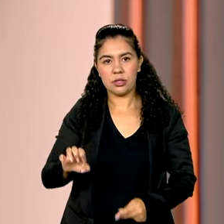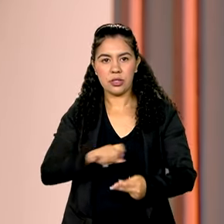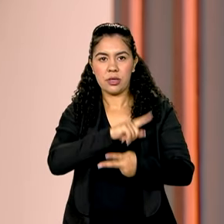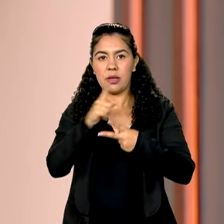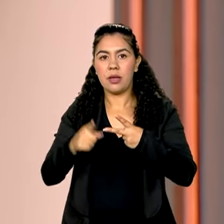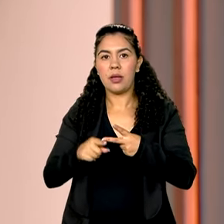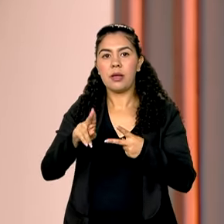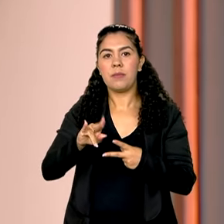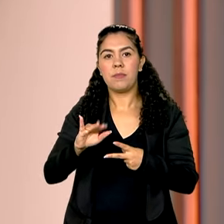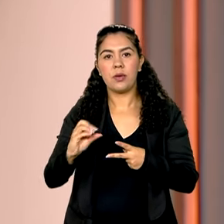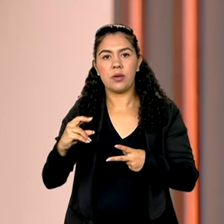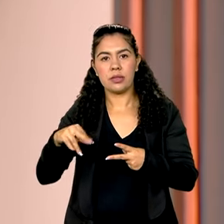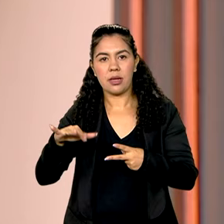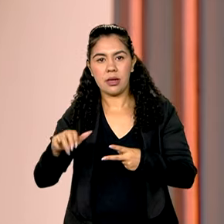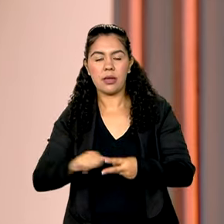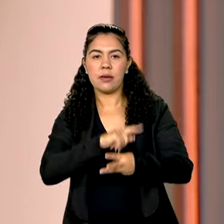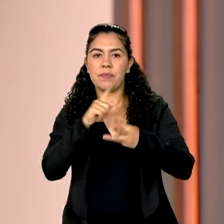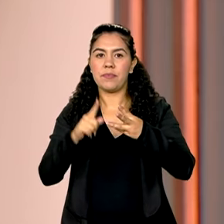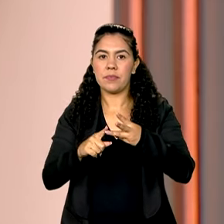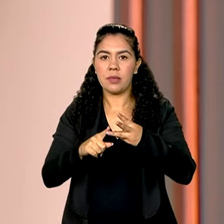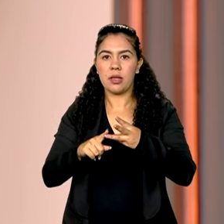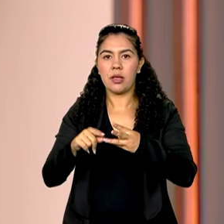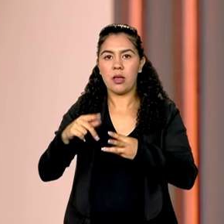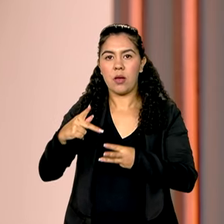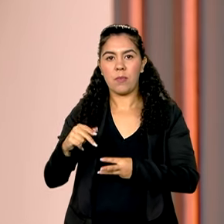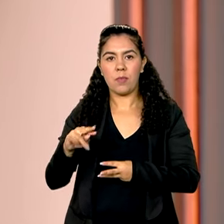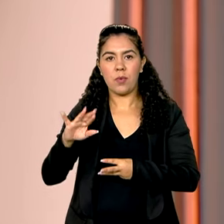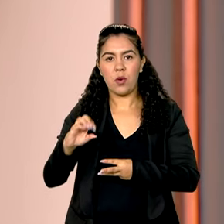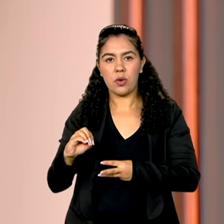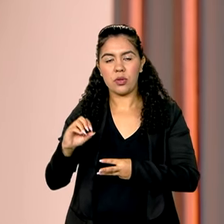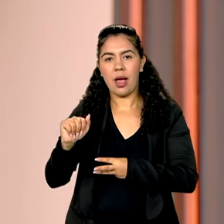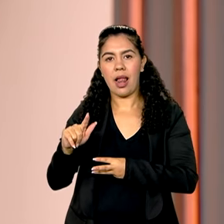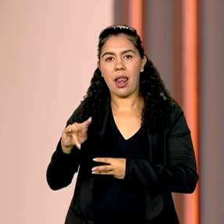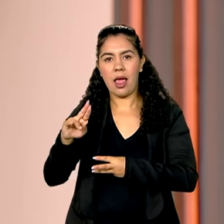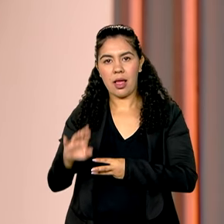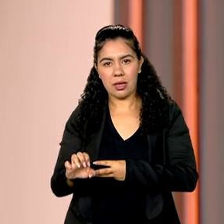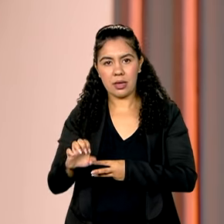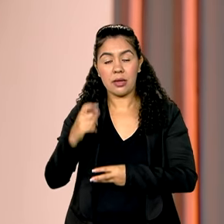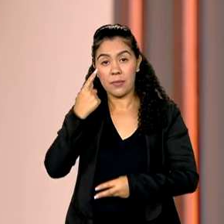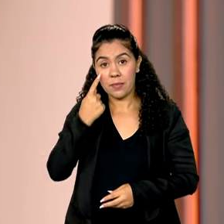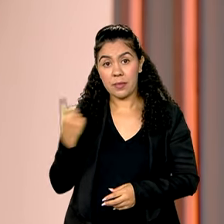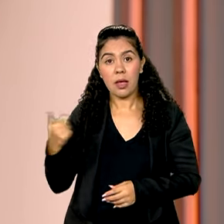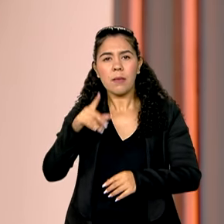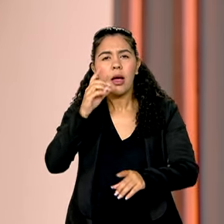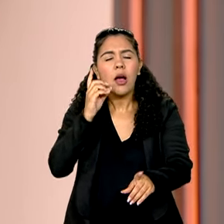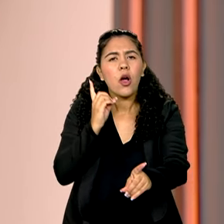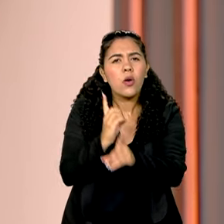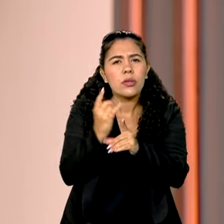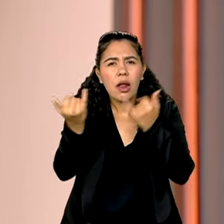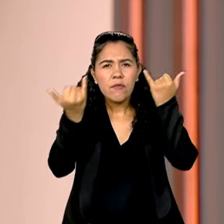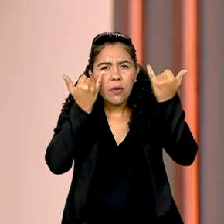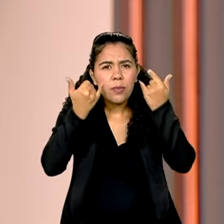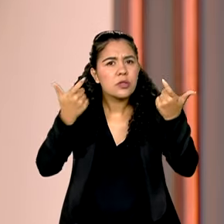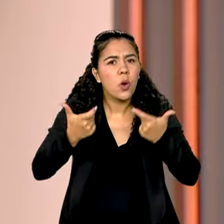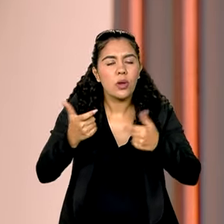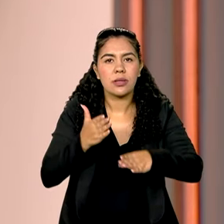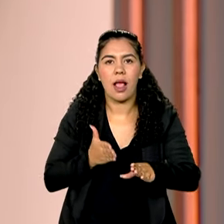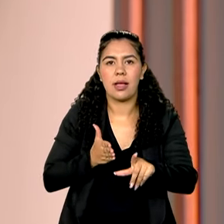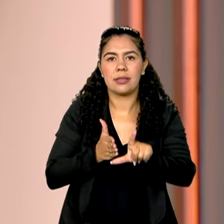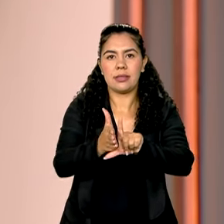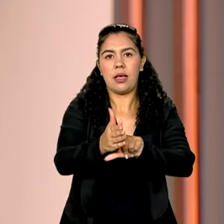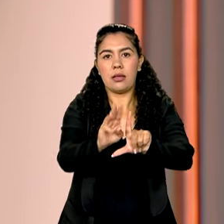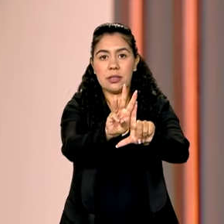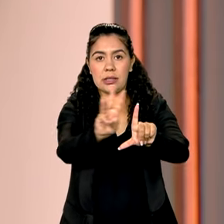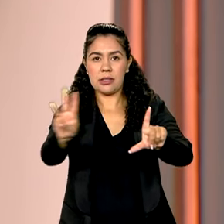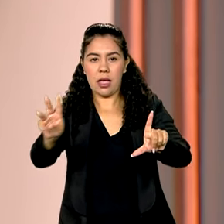de Capricórnio e Porto Alegre, Coquimbo. Para encontrar os dados, acesse o site e procure o painel